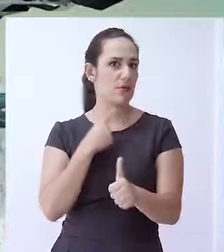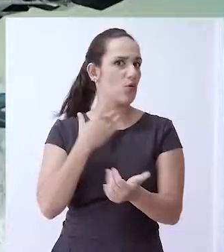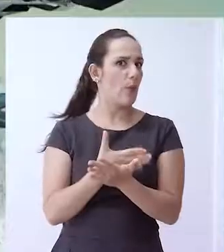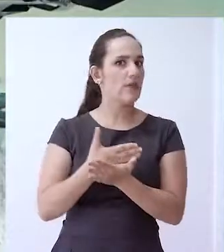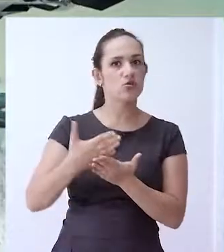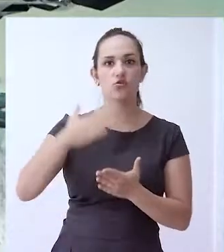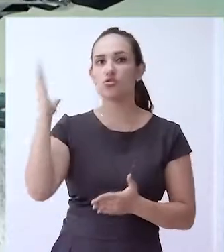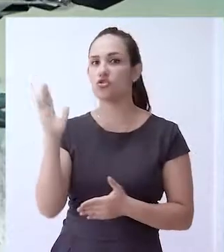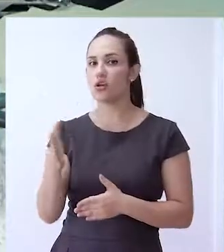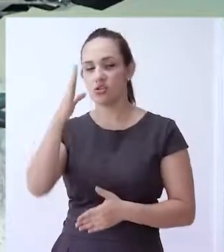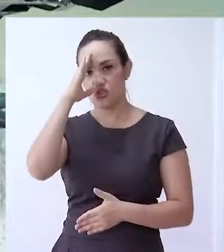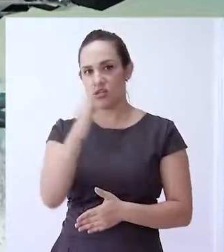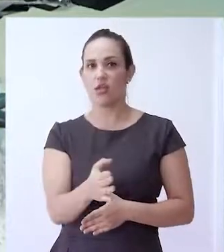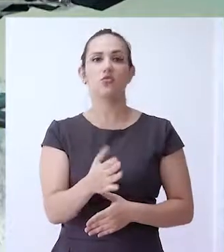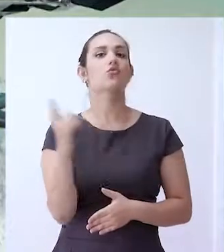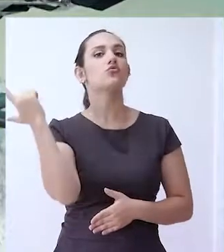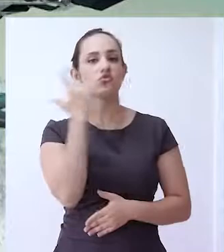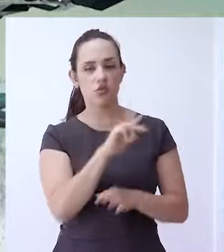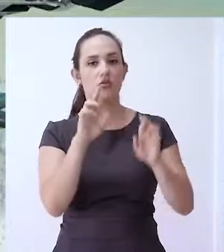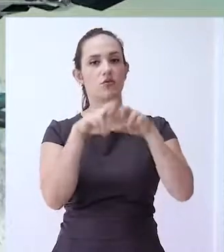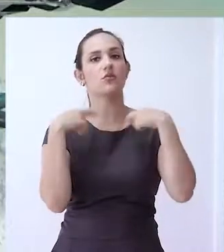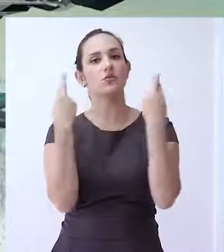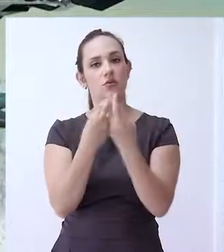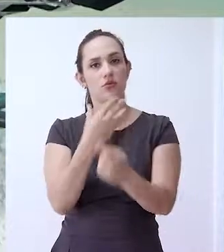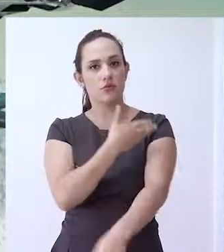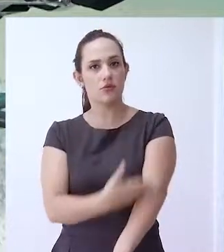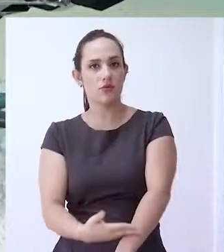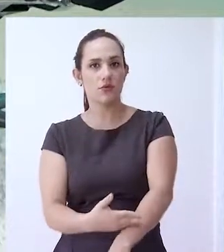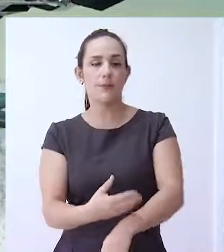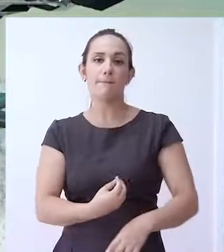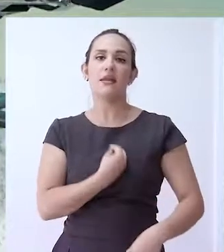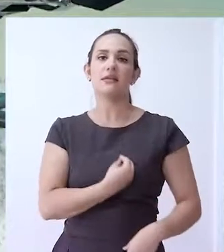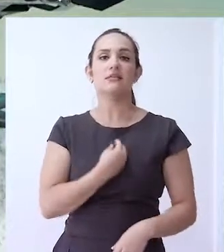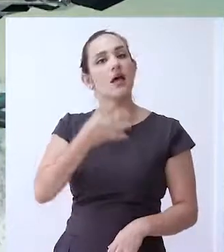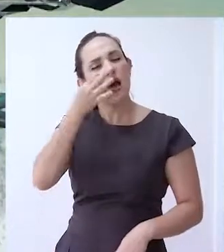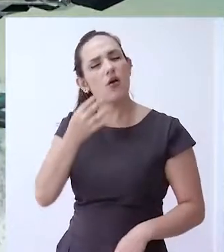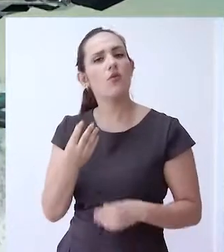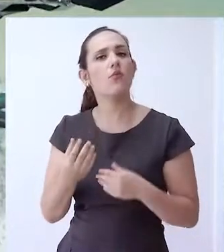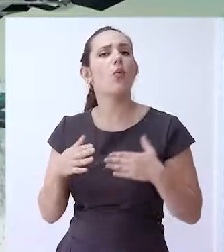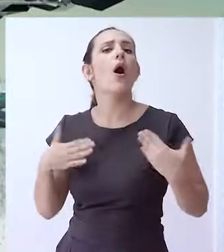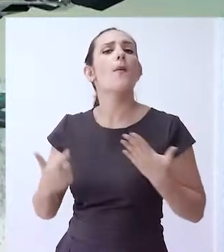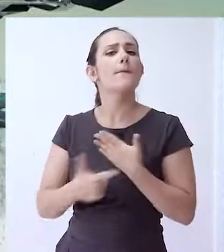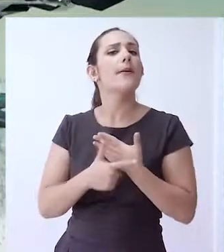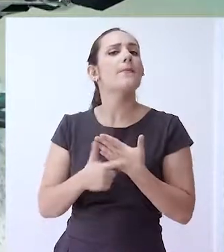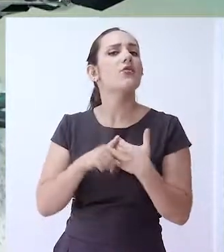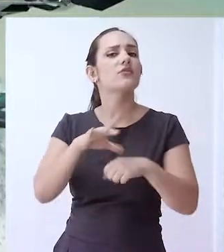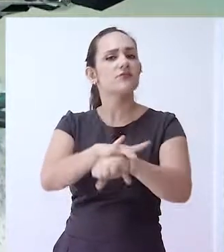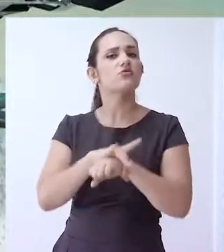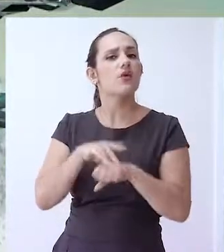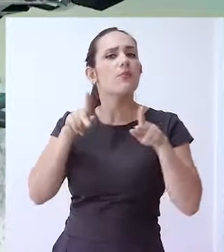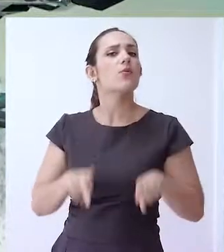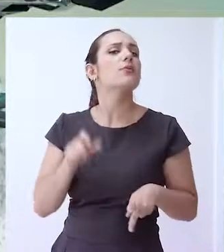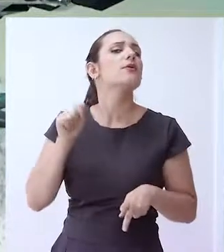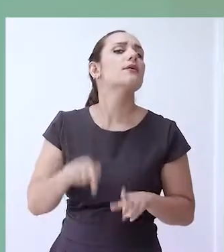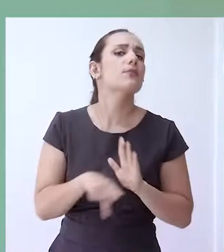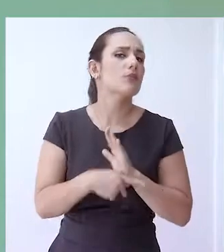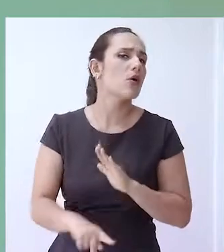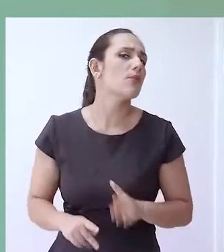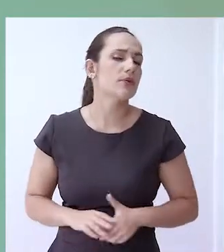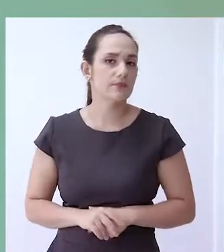primeiros estados a conseguir retomar as audiências de custódia presenciais. Qual foi o papel da defensoria